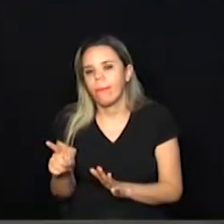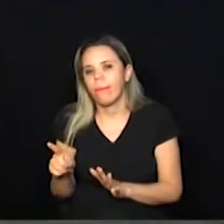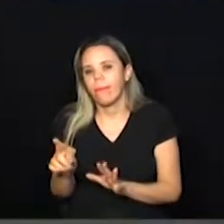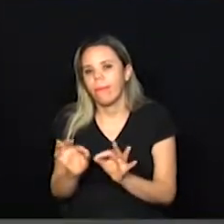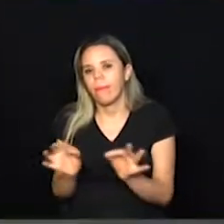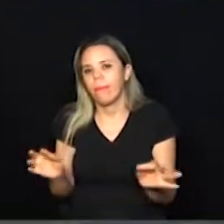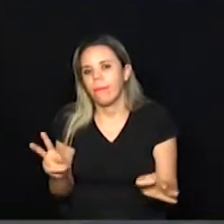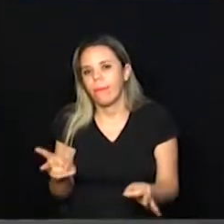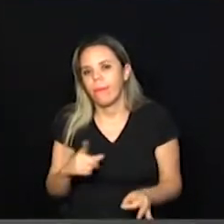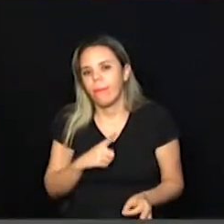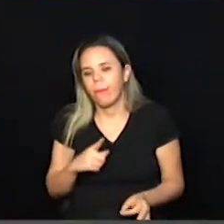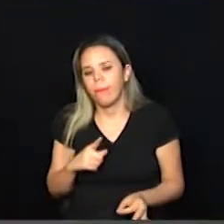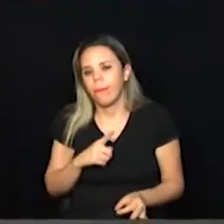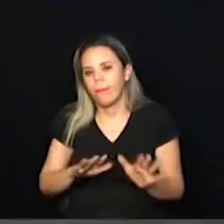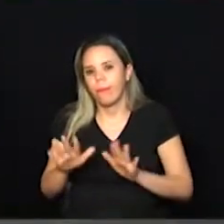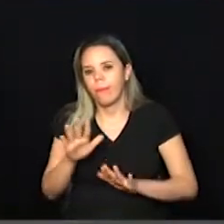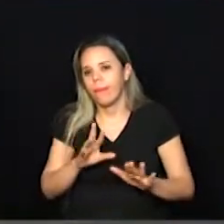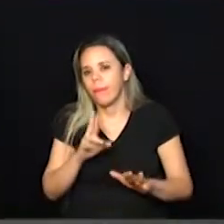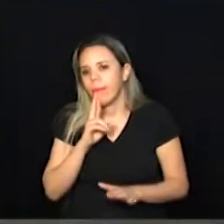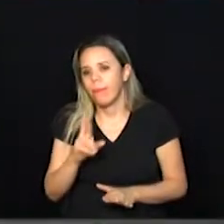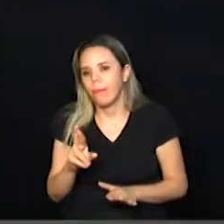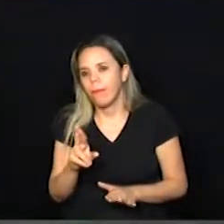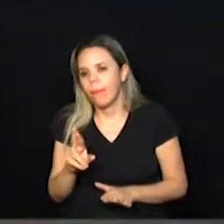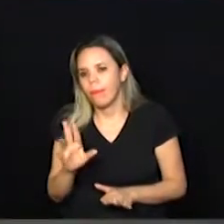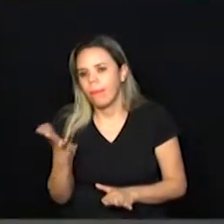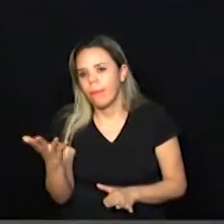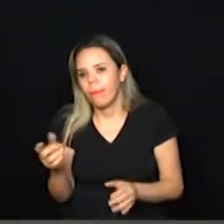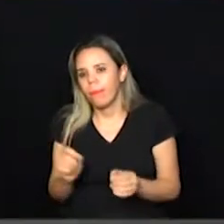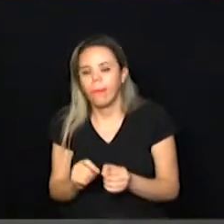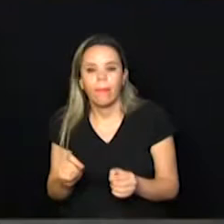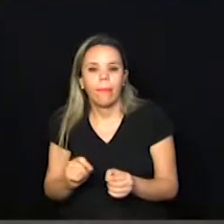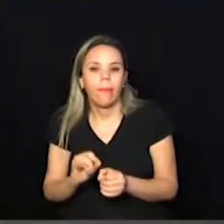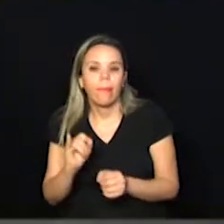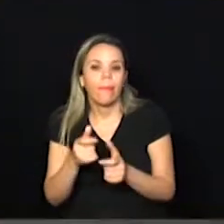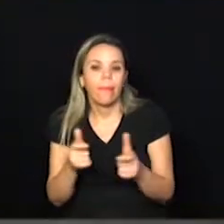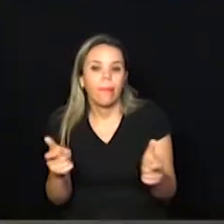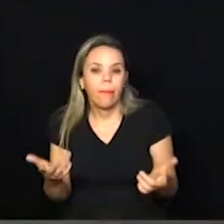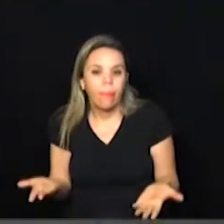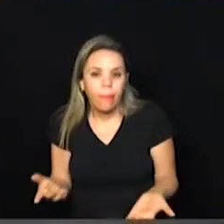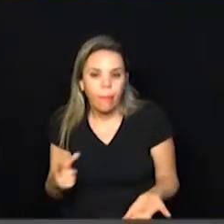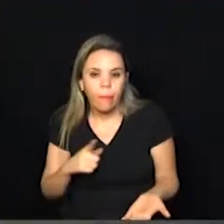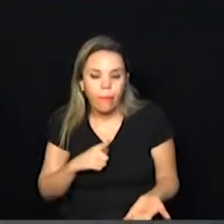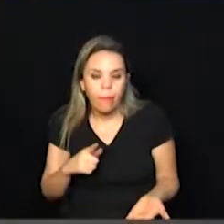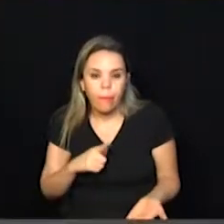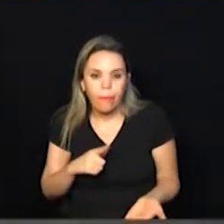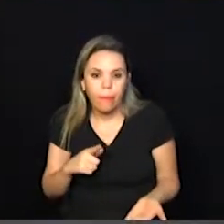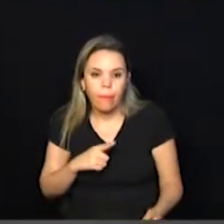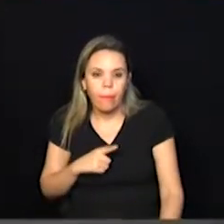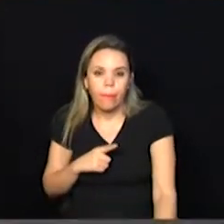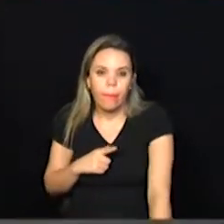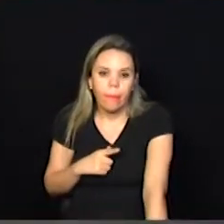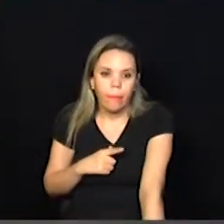gente sempre tem aquele cuidado de olhar o que está sendo feito. Você falou, e se crescer? Nós temos condições de